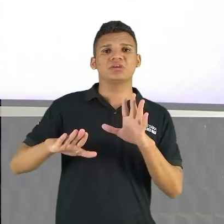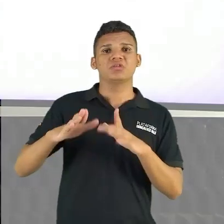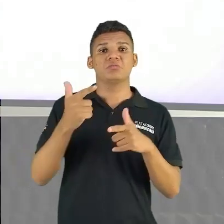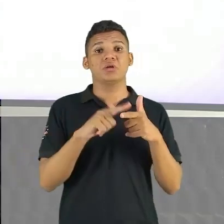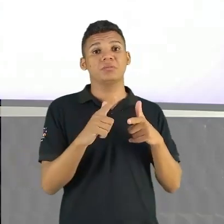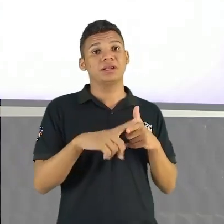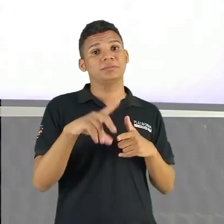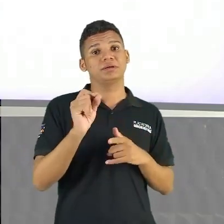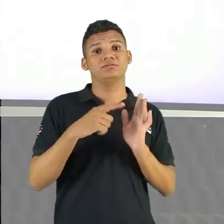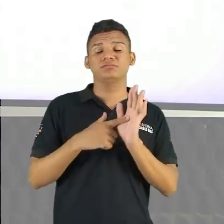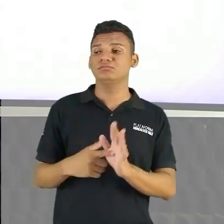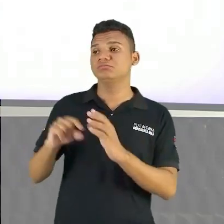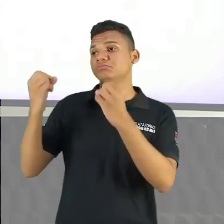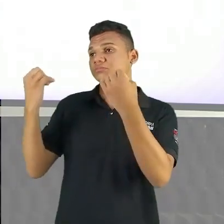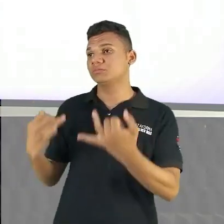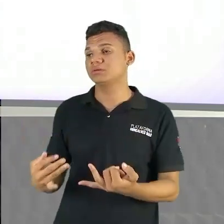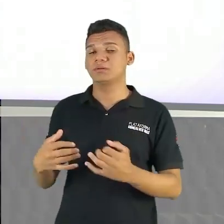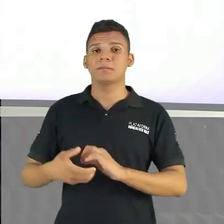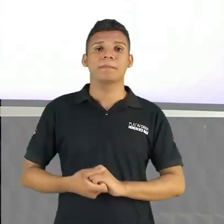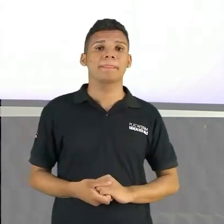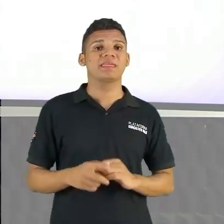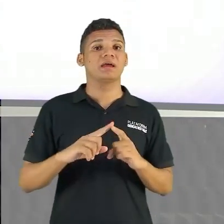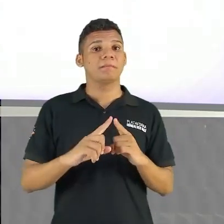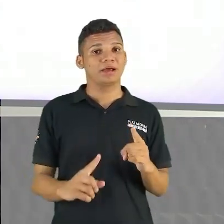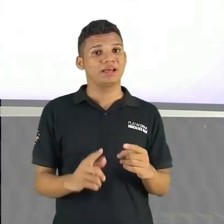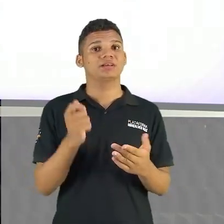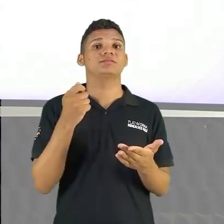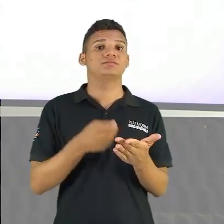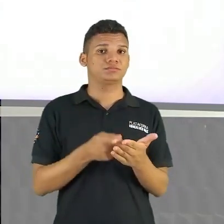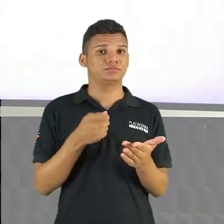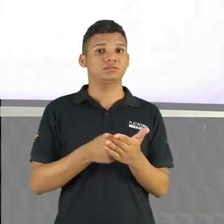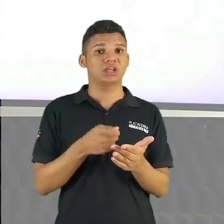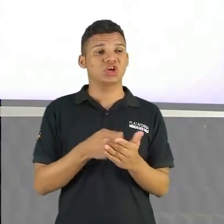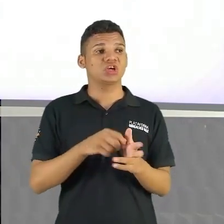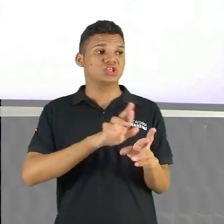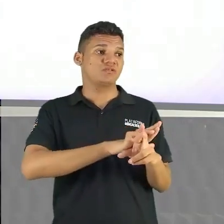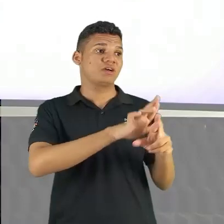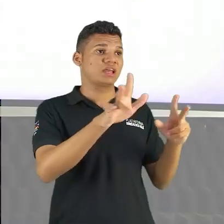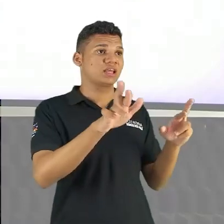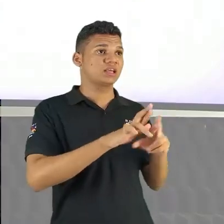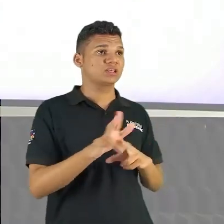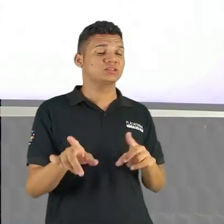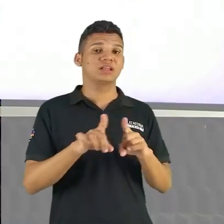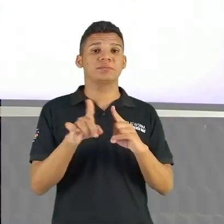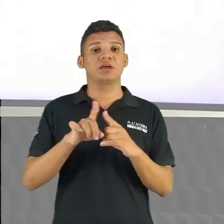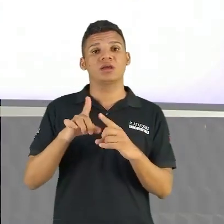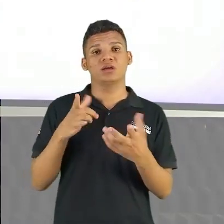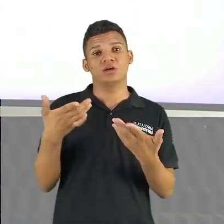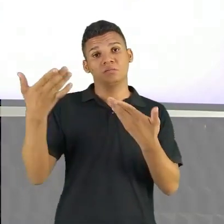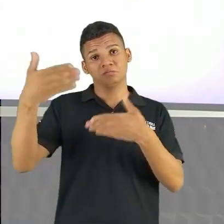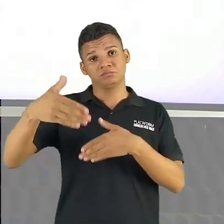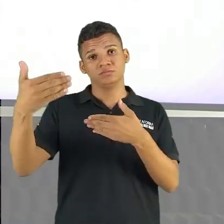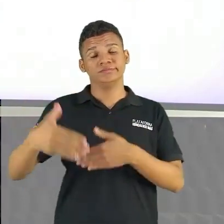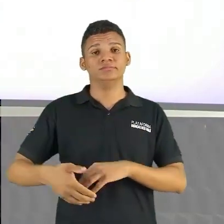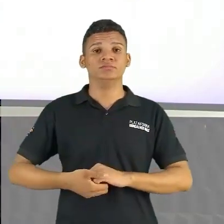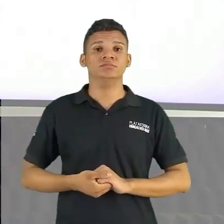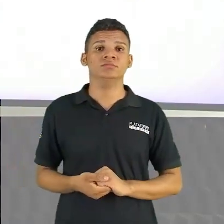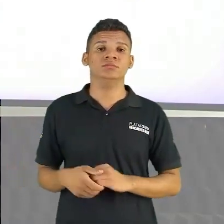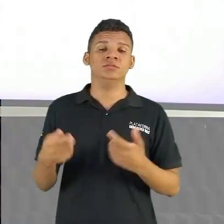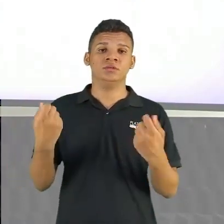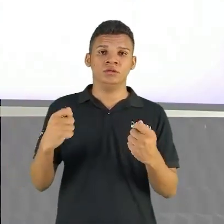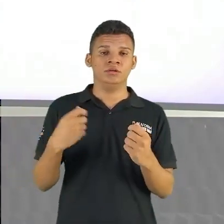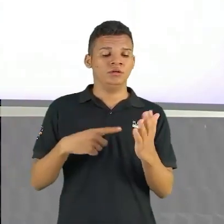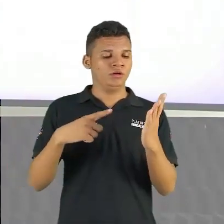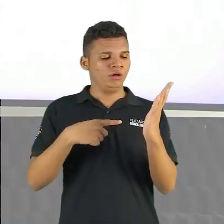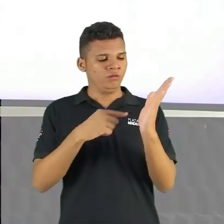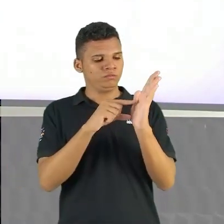levantado e essa intervenção ela Obrigatoriamente diferente de outros vestibulares ela precisa estar lá